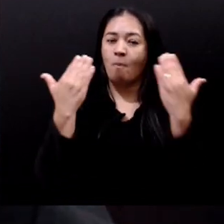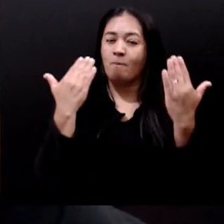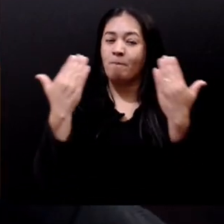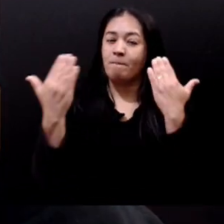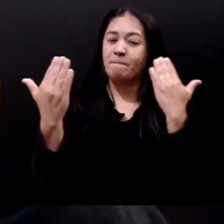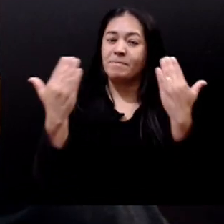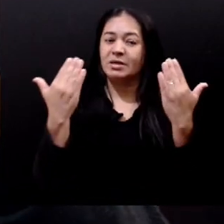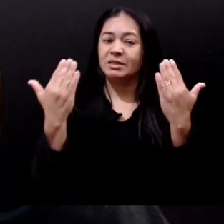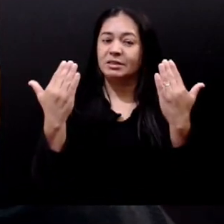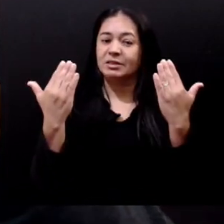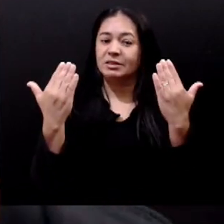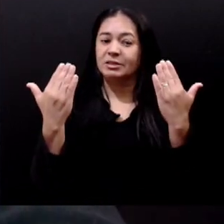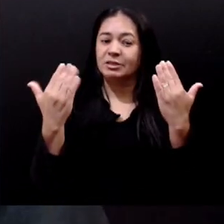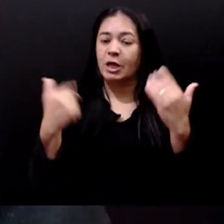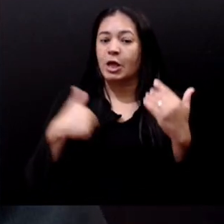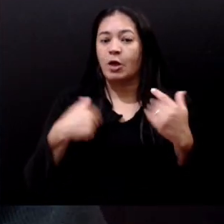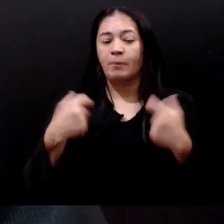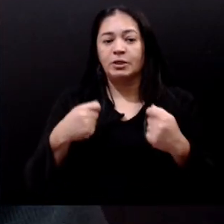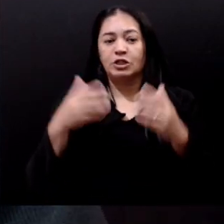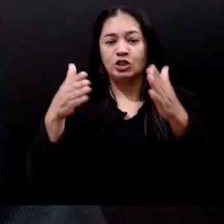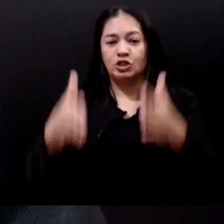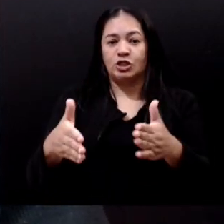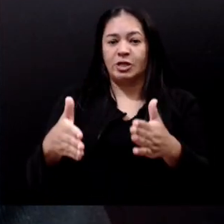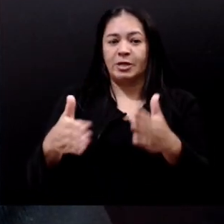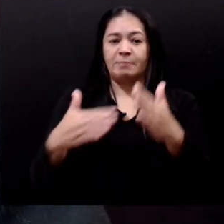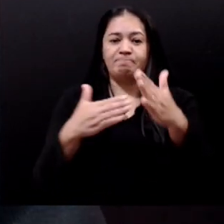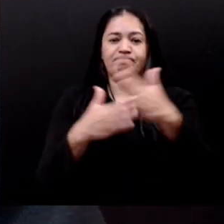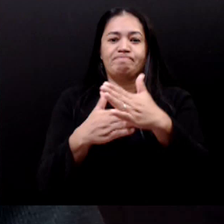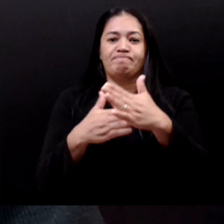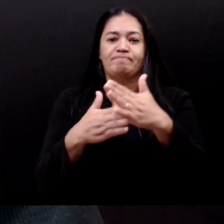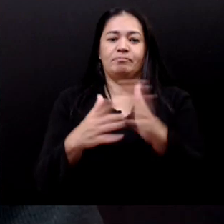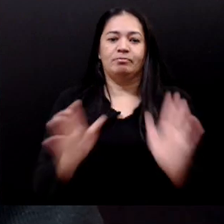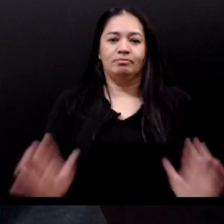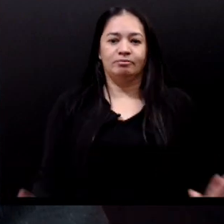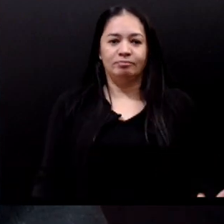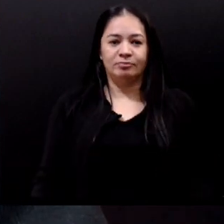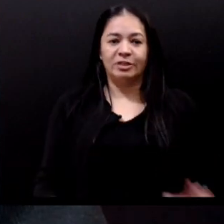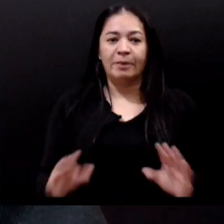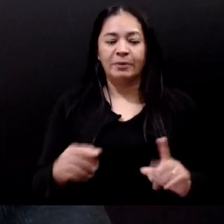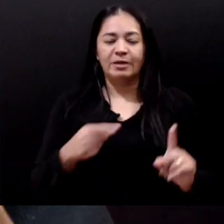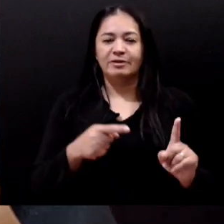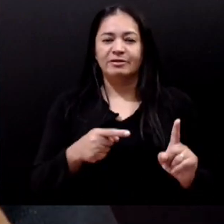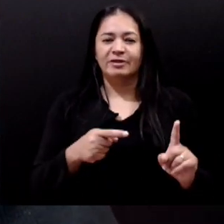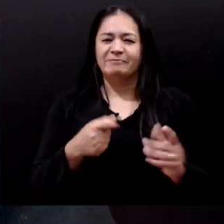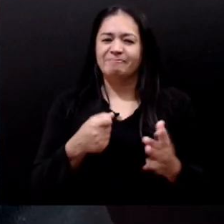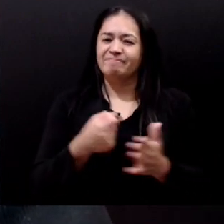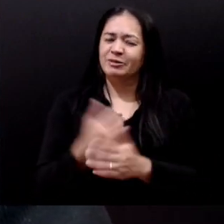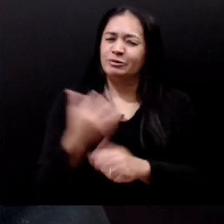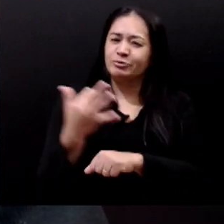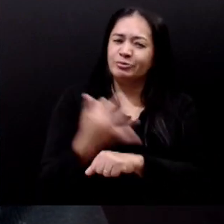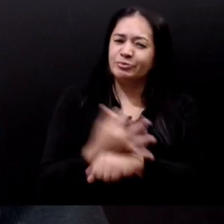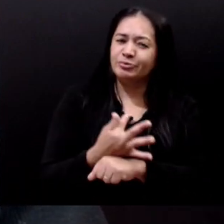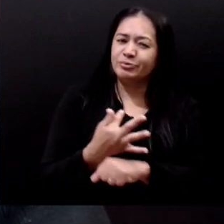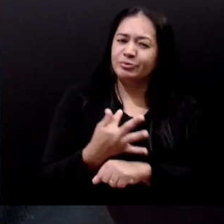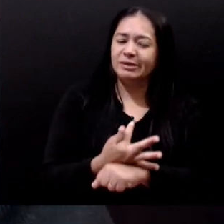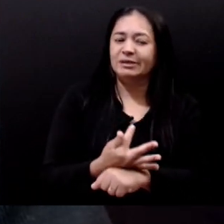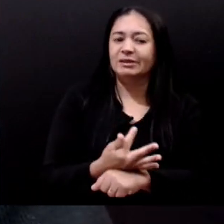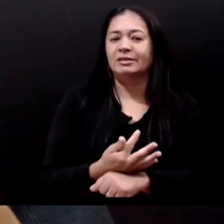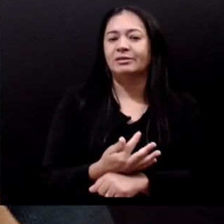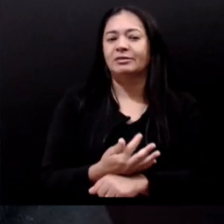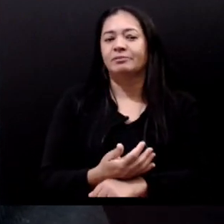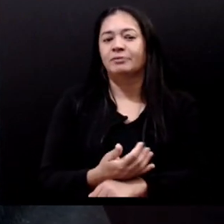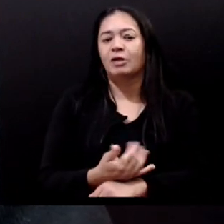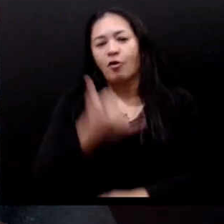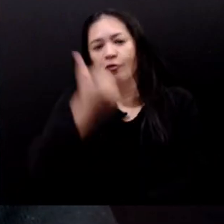eu preciso chegar nesse nível aqui", e para isso ele paga todo o preço, então não é justo. Então, se frustrar menos, nós